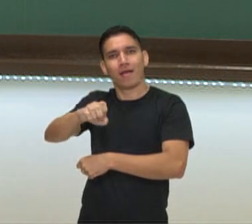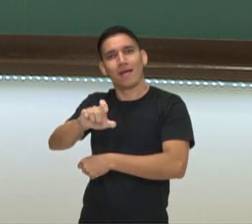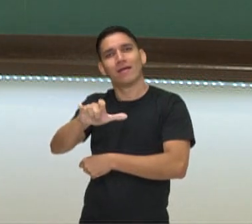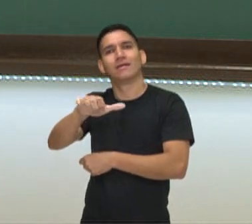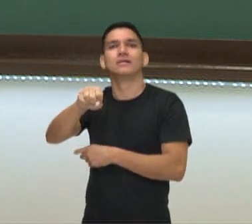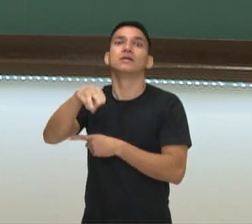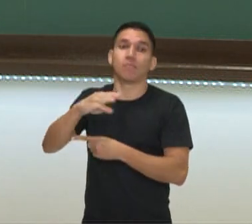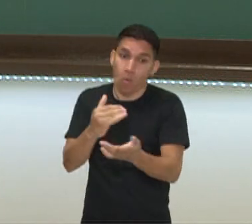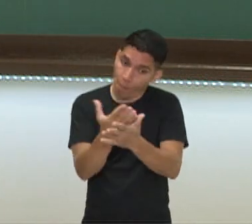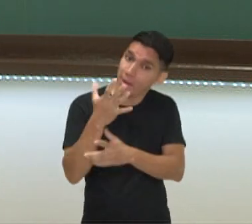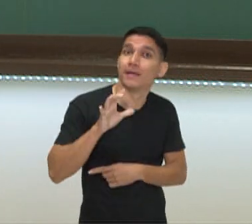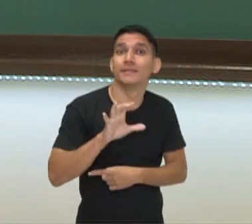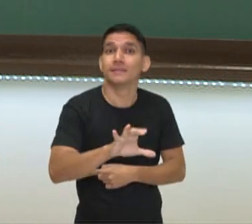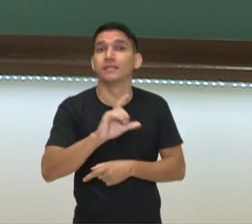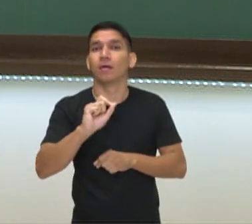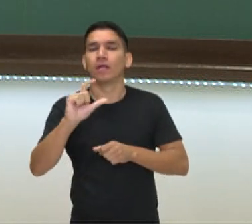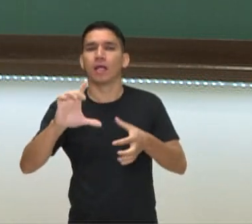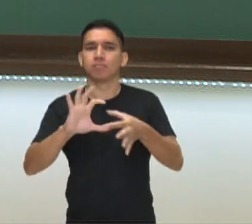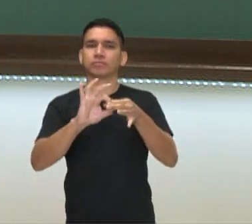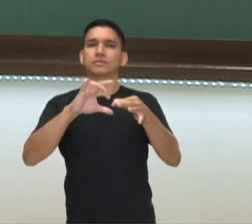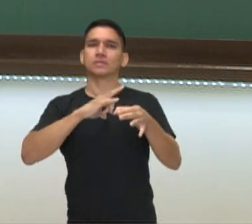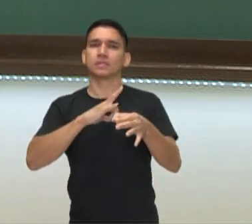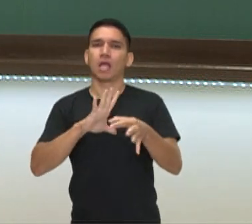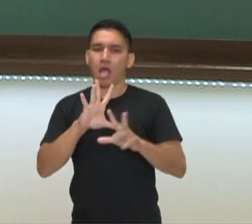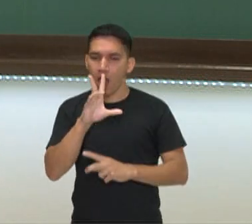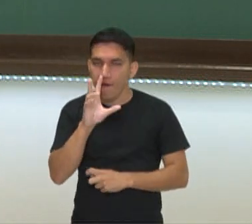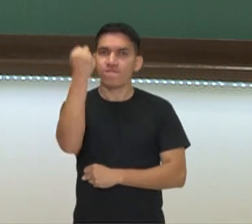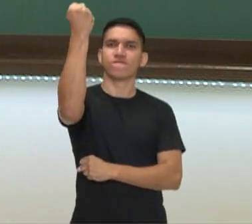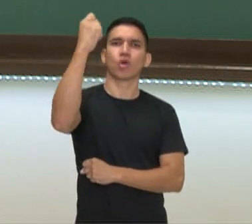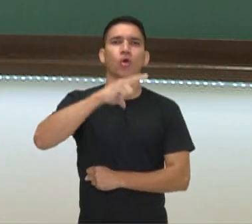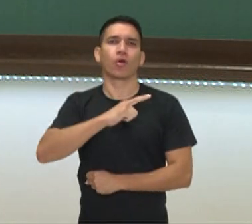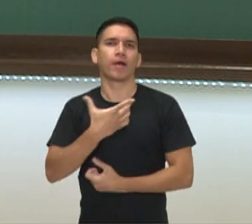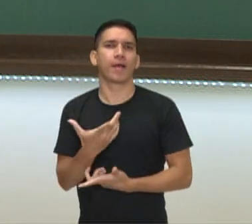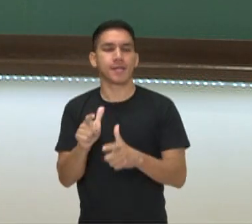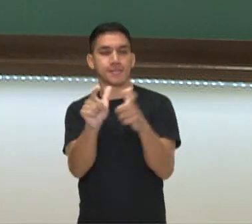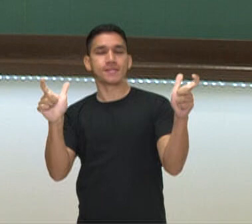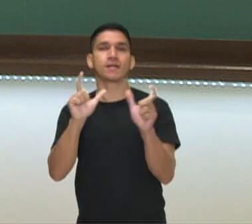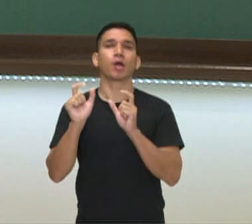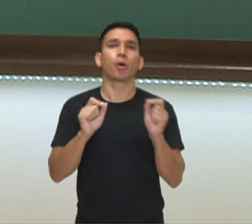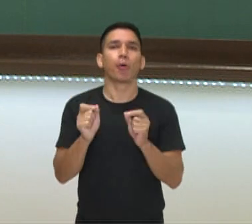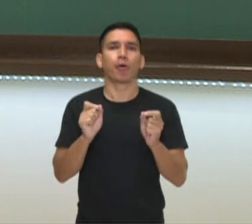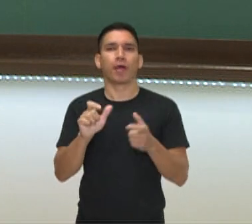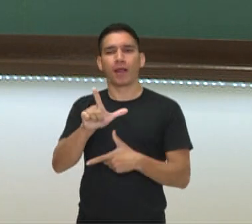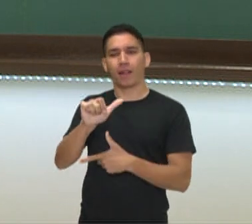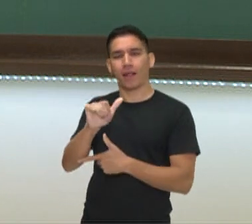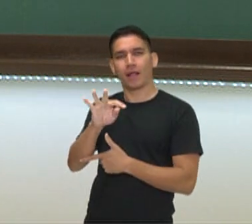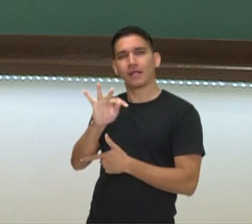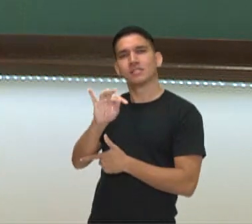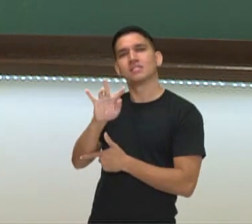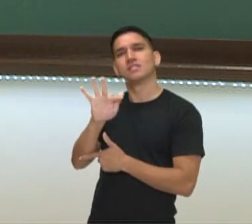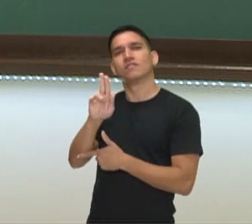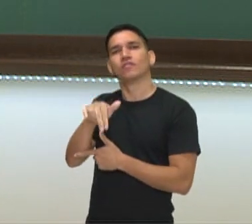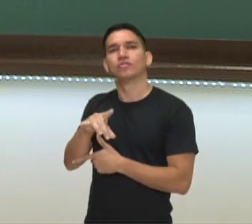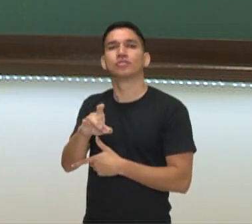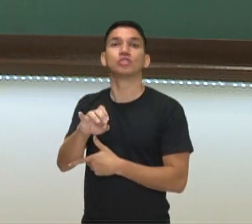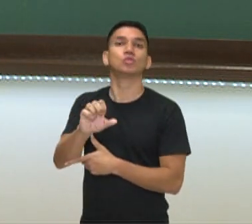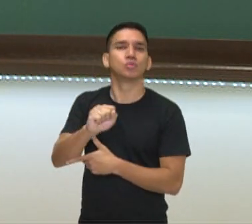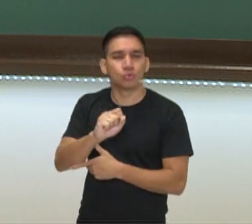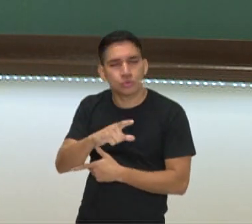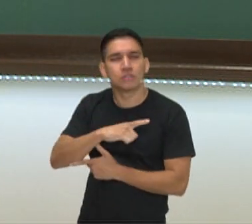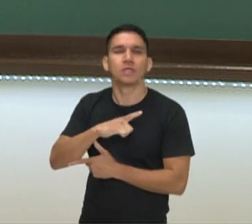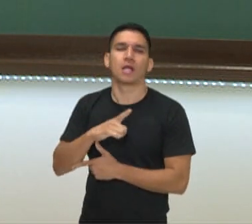mesmo, né, do embasamento das forças dos grandes, né, latifúndios brasileiros aí, e da grande